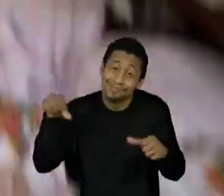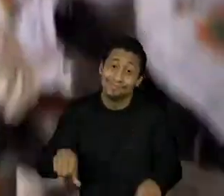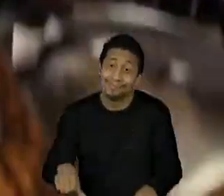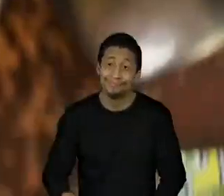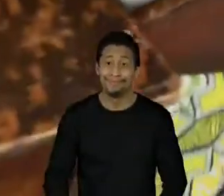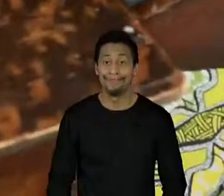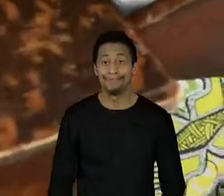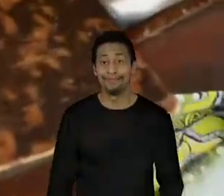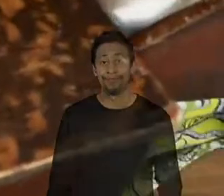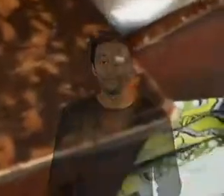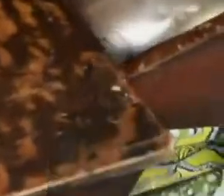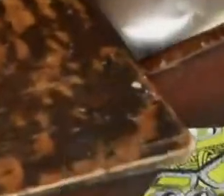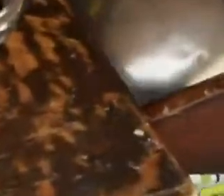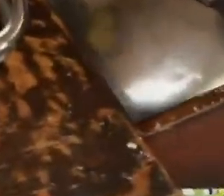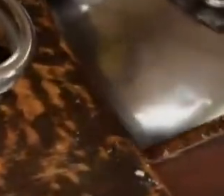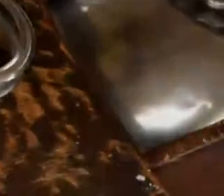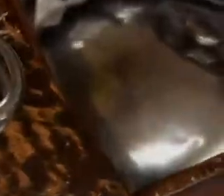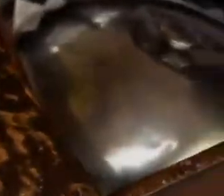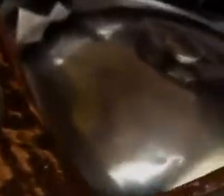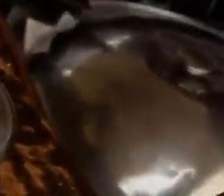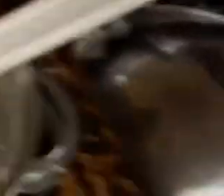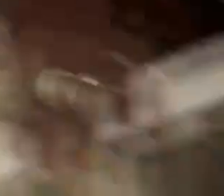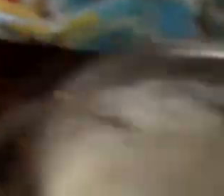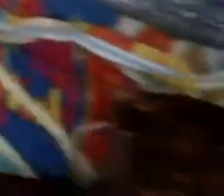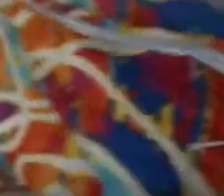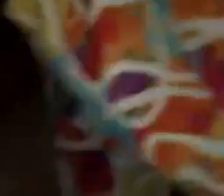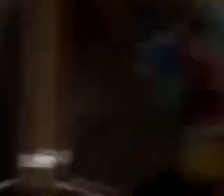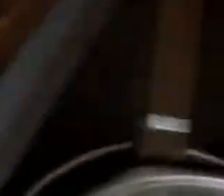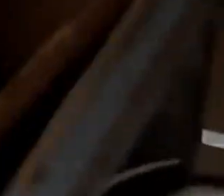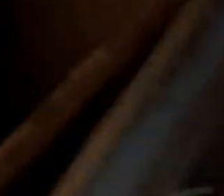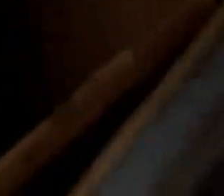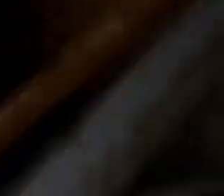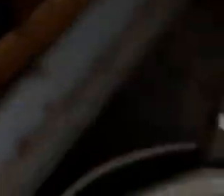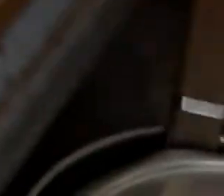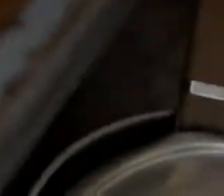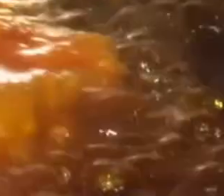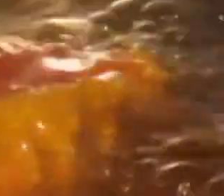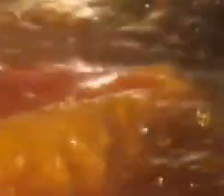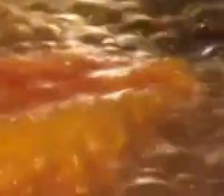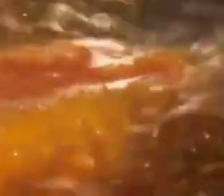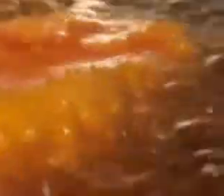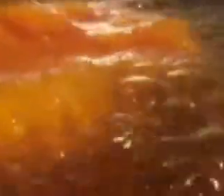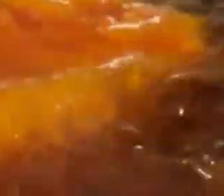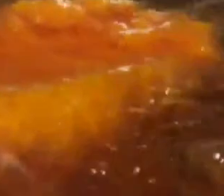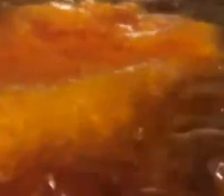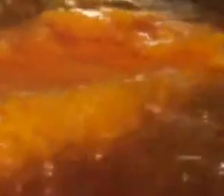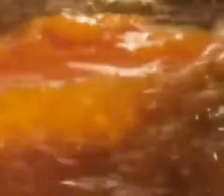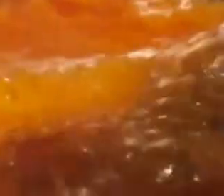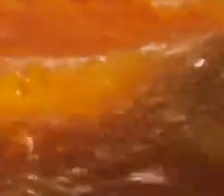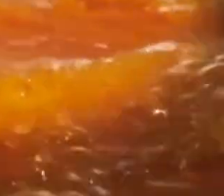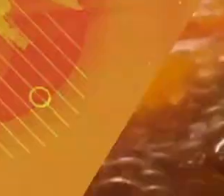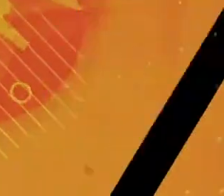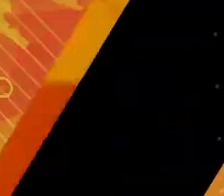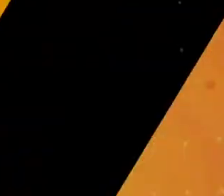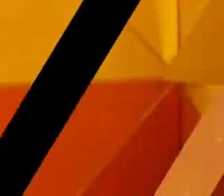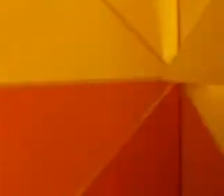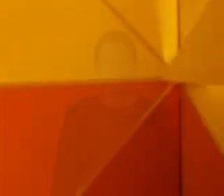Todo mundo gosta de acarajé. O trabalho que dá pra fazer, que é. O trabalho que dá pra fazer, que